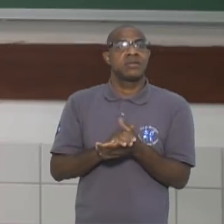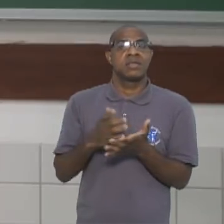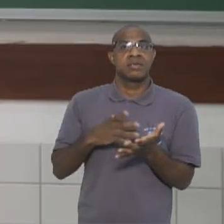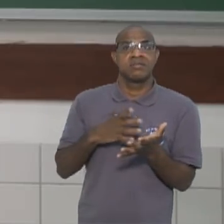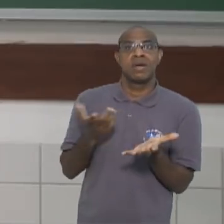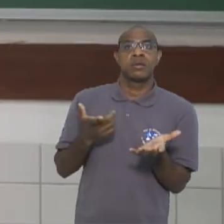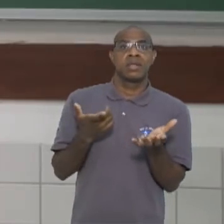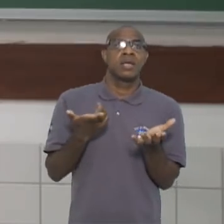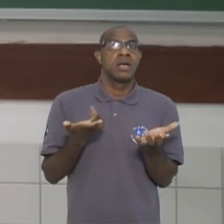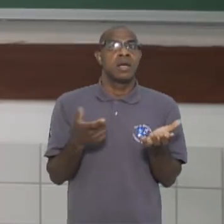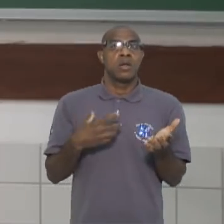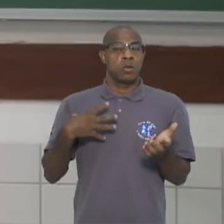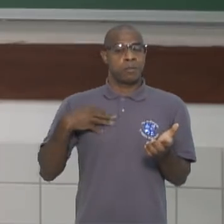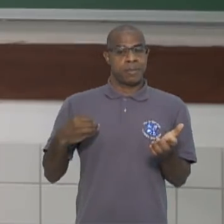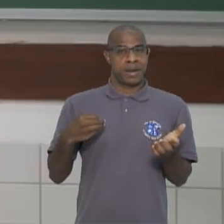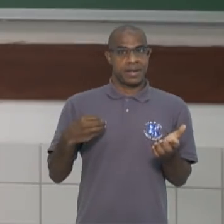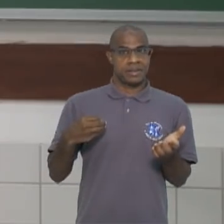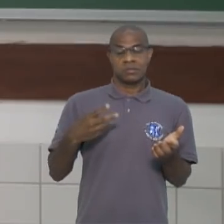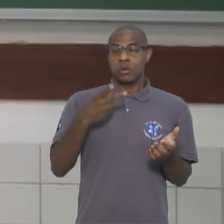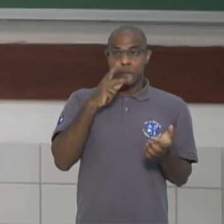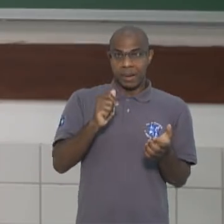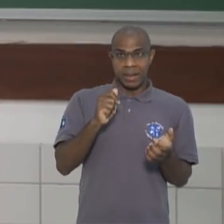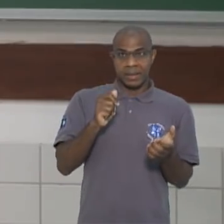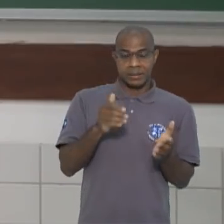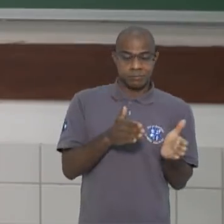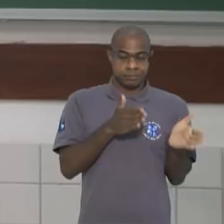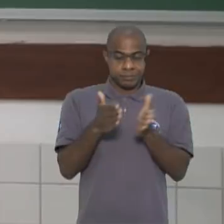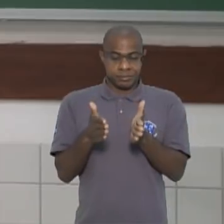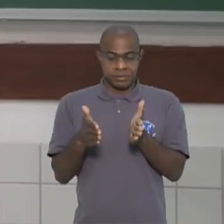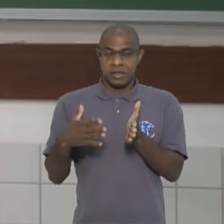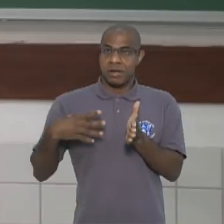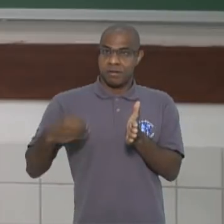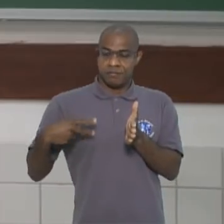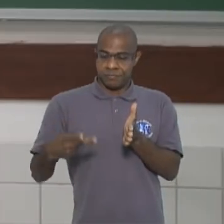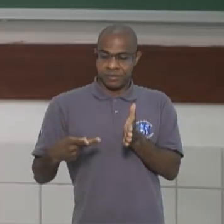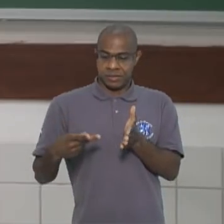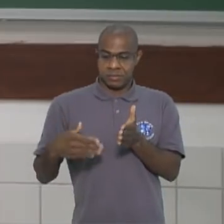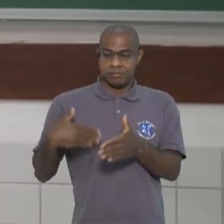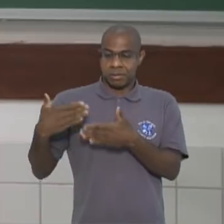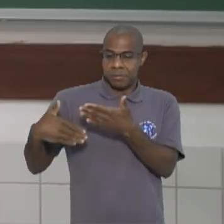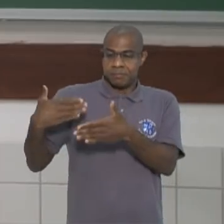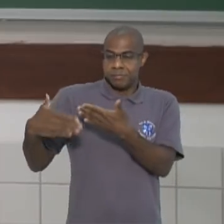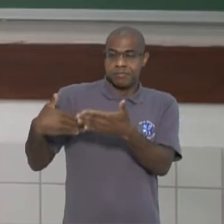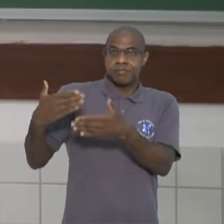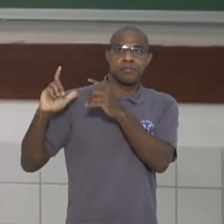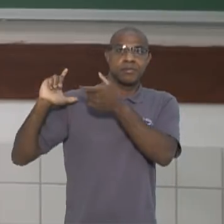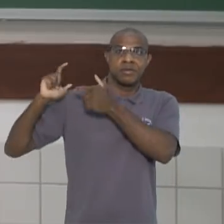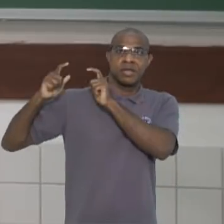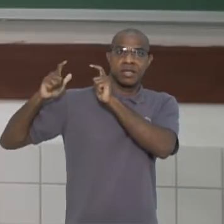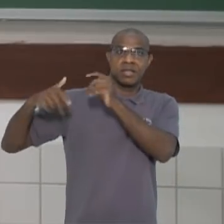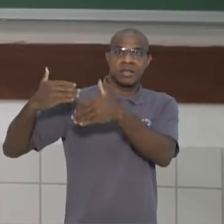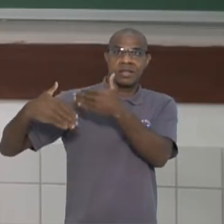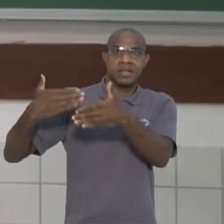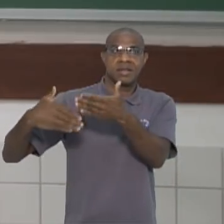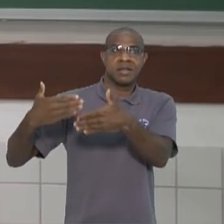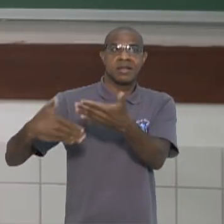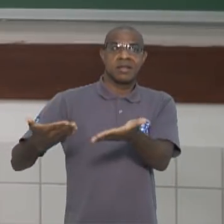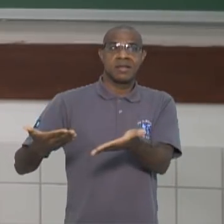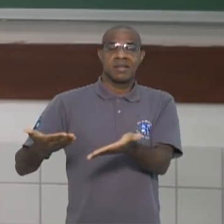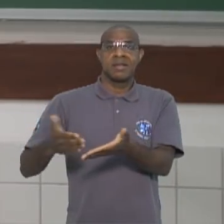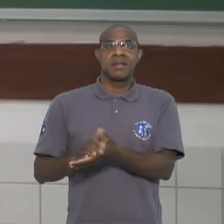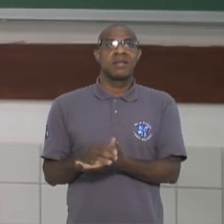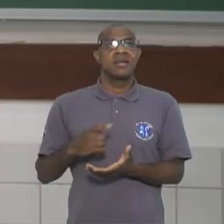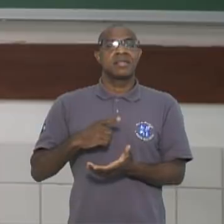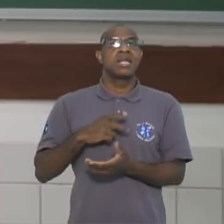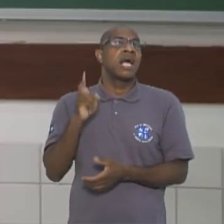a dinastia em Clovis, mas o nome Merovingia descende de um descendente dele, Meroveu, que tem as